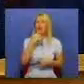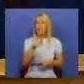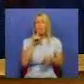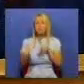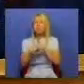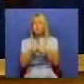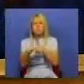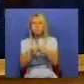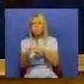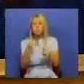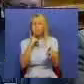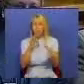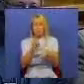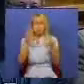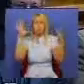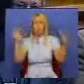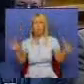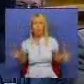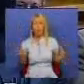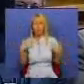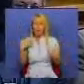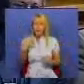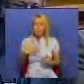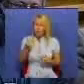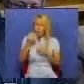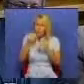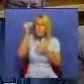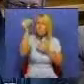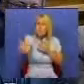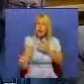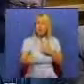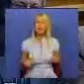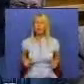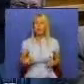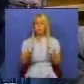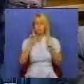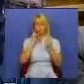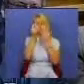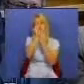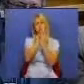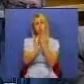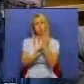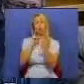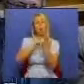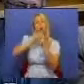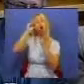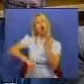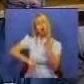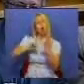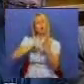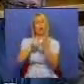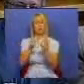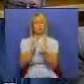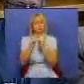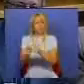tem justificação. Mas o que quer ir mais longe é que a minuta do contrato de concessão que está a ser preparada diz